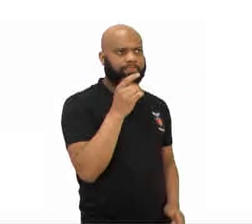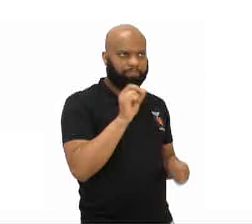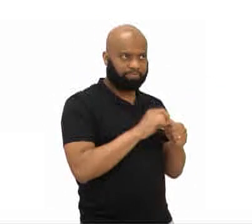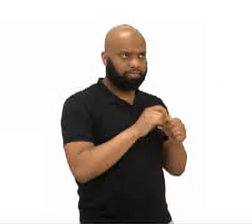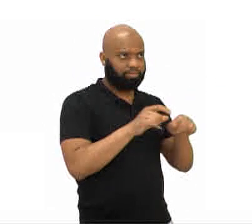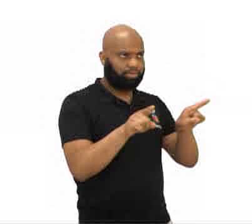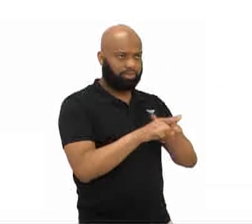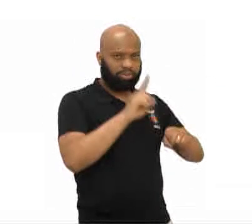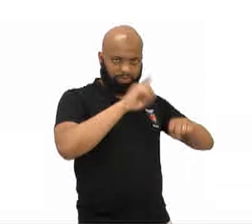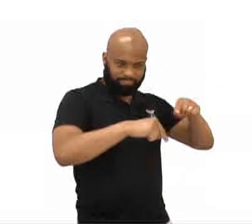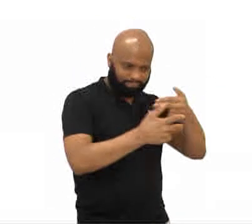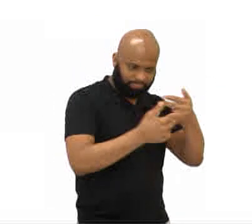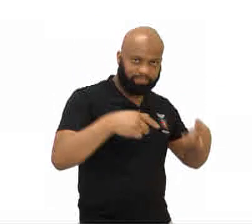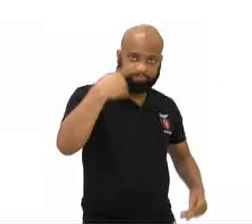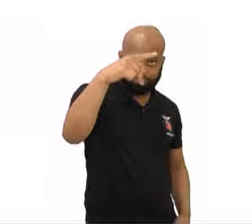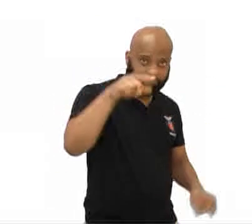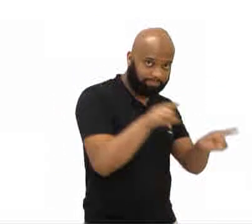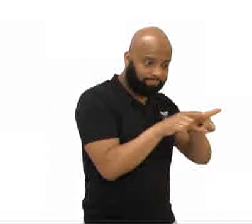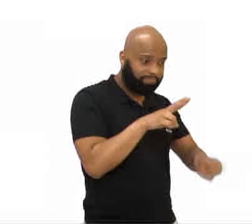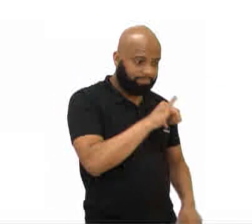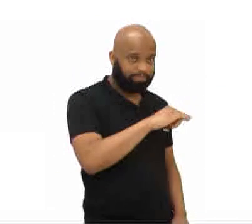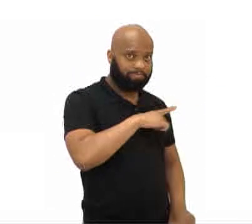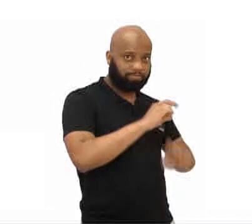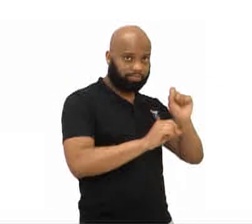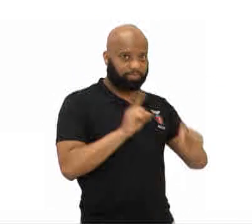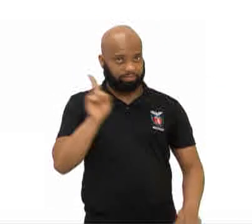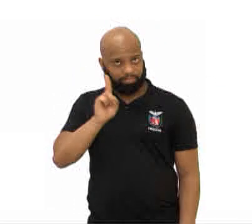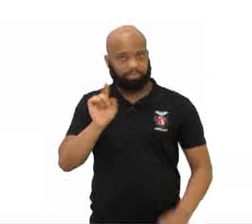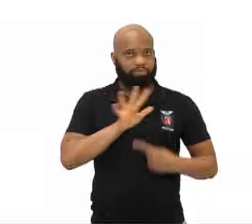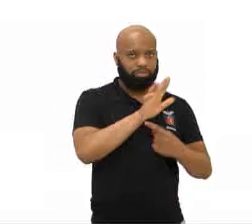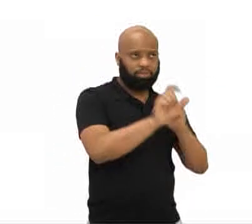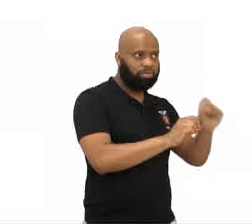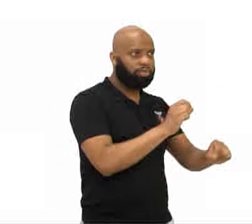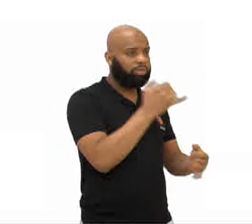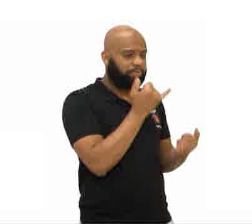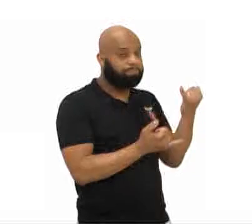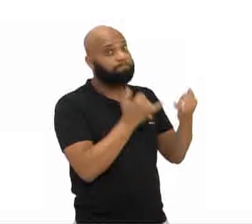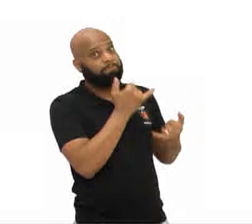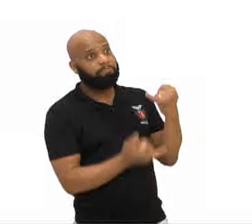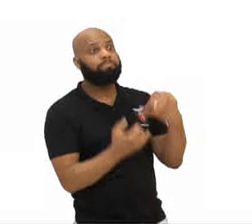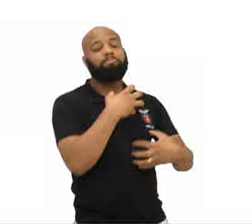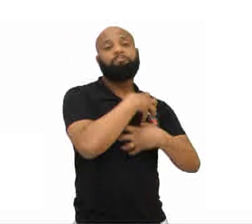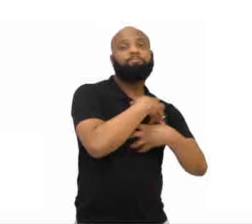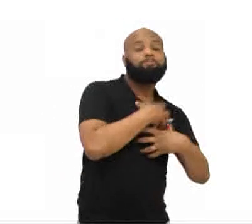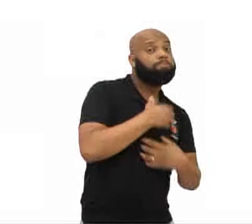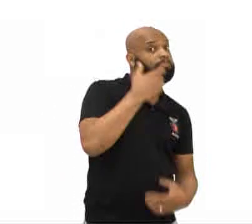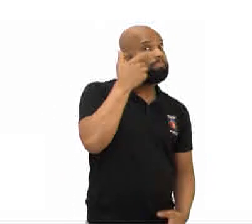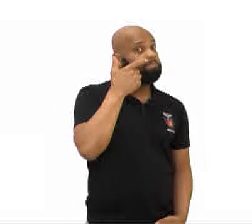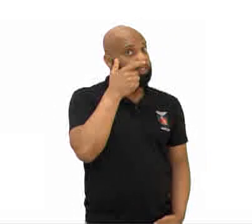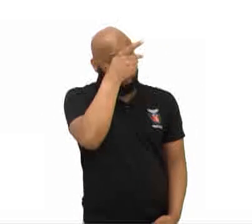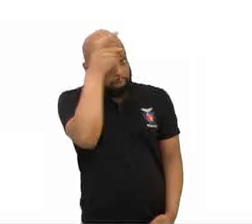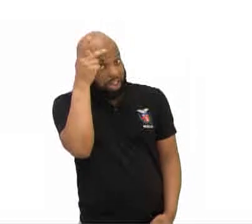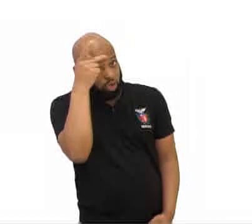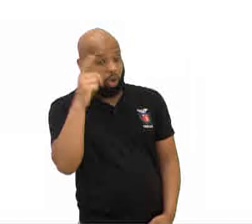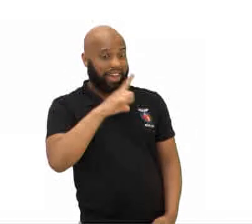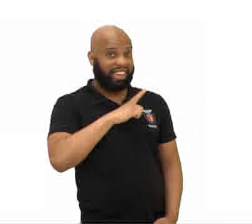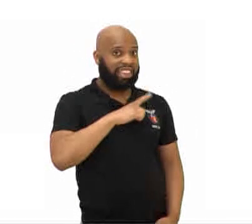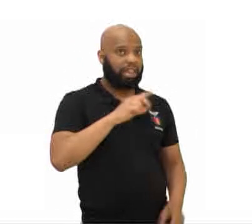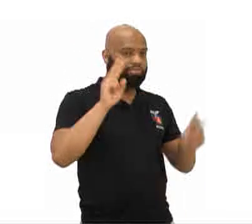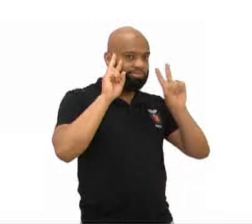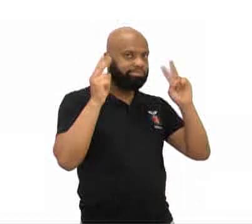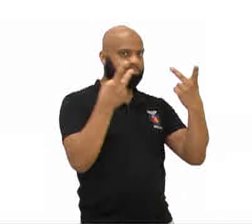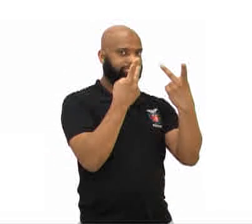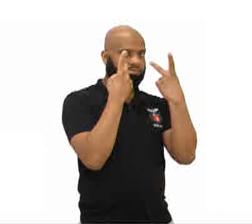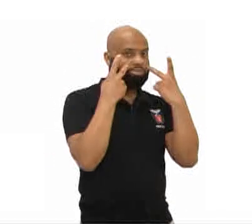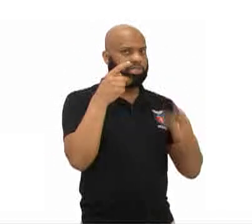que está no material didático de vocês, e isso apresenta, assim, uma certa simetria, para que você acabe verificando, assim, a qualidade da sua visão, vamos dizer